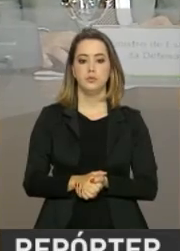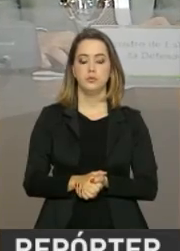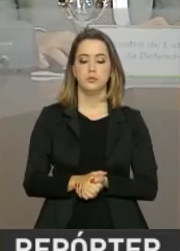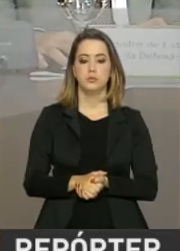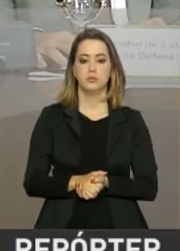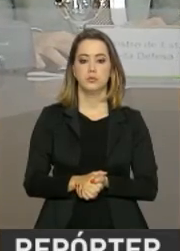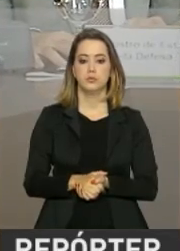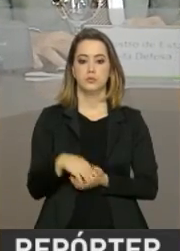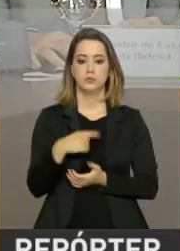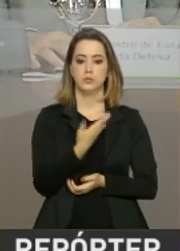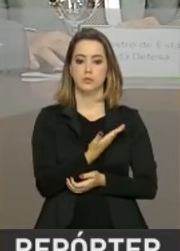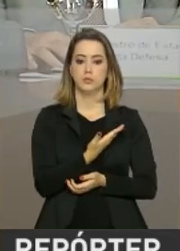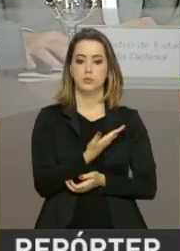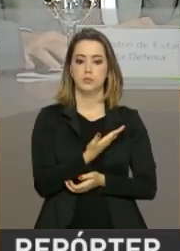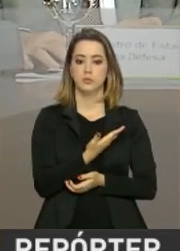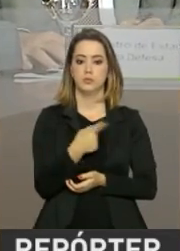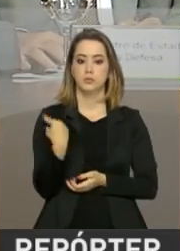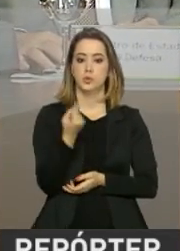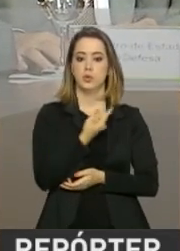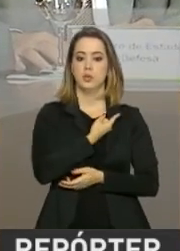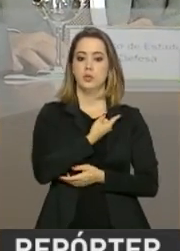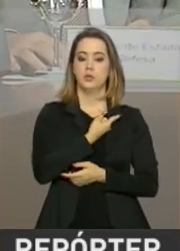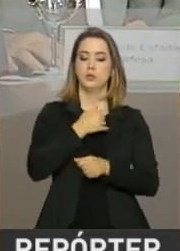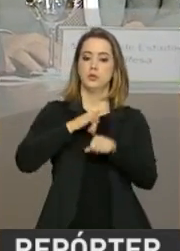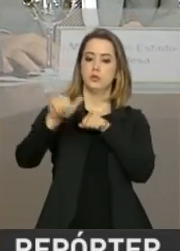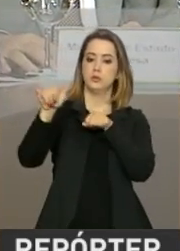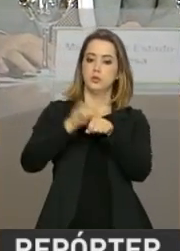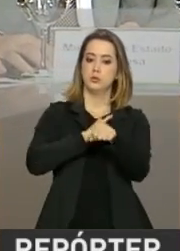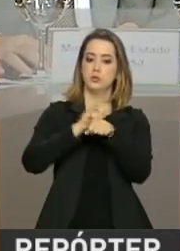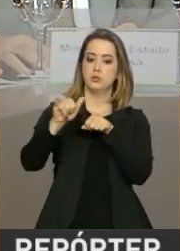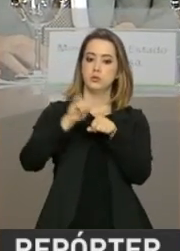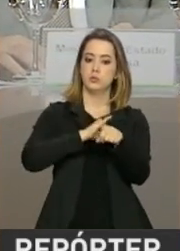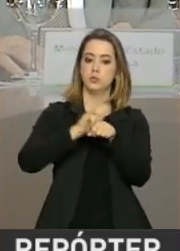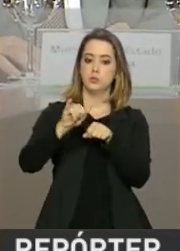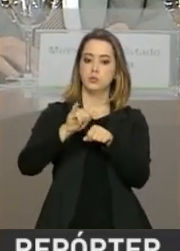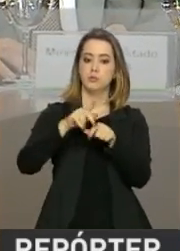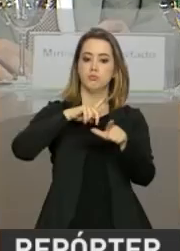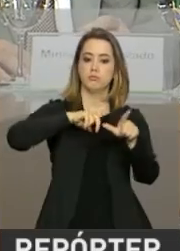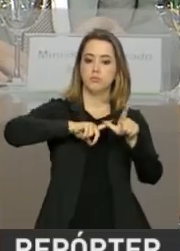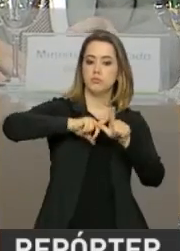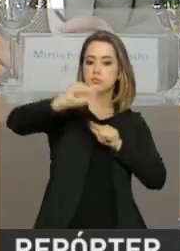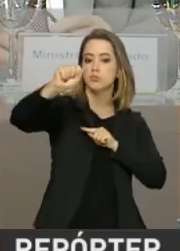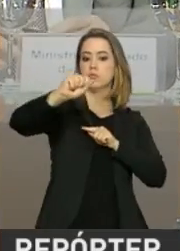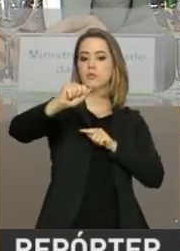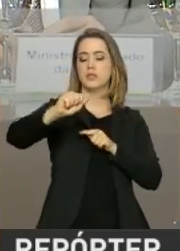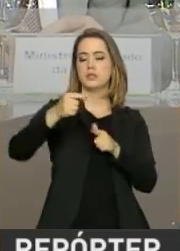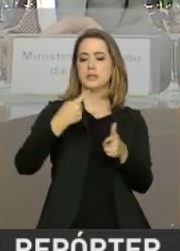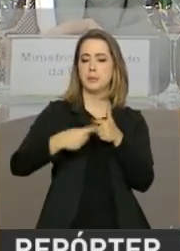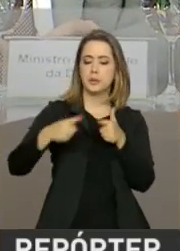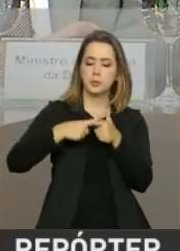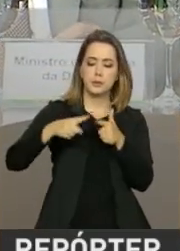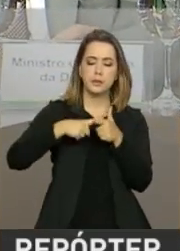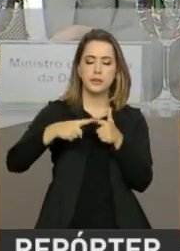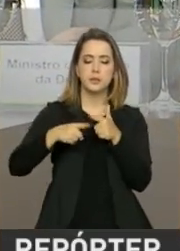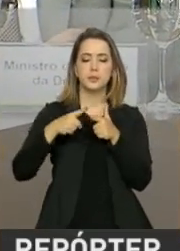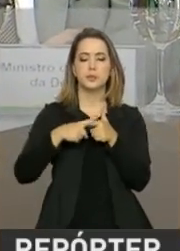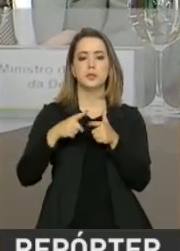estratégia de superação de enormes dificuldades